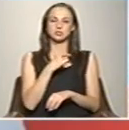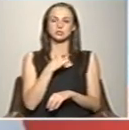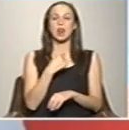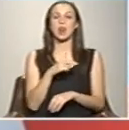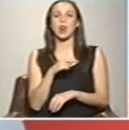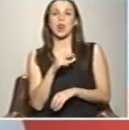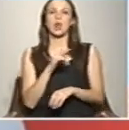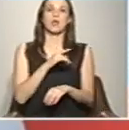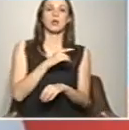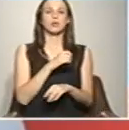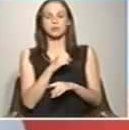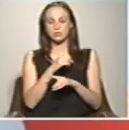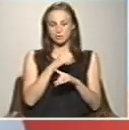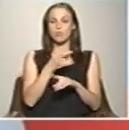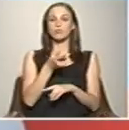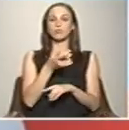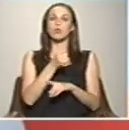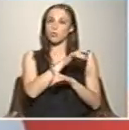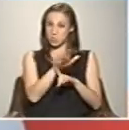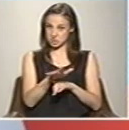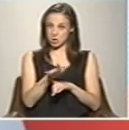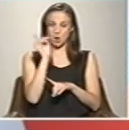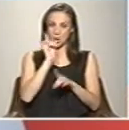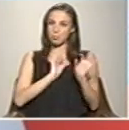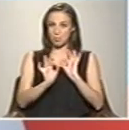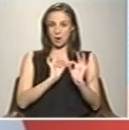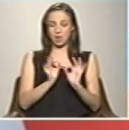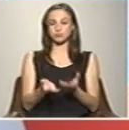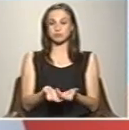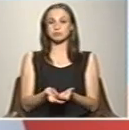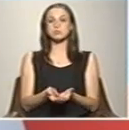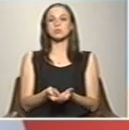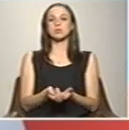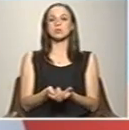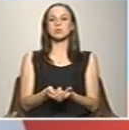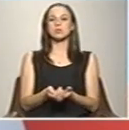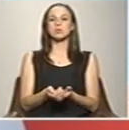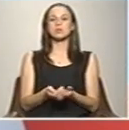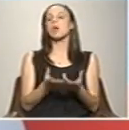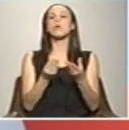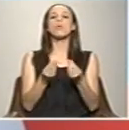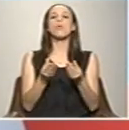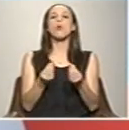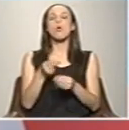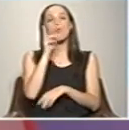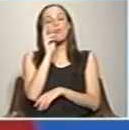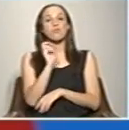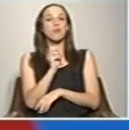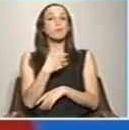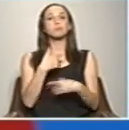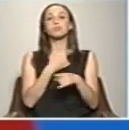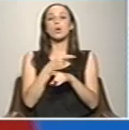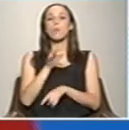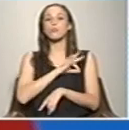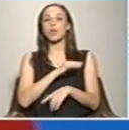esta identificação, e ainda se nota que há muita coisa que não é identificada porque os profissionais não